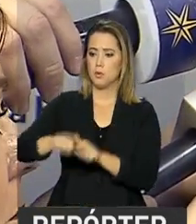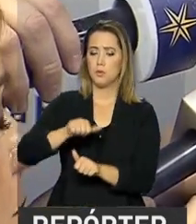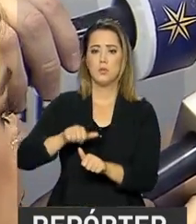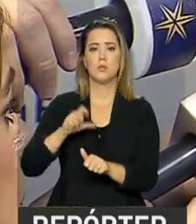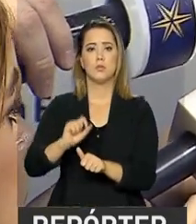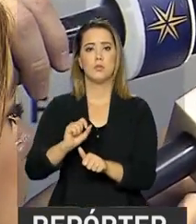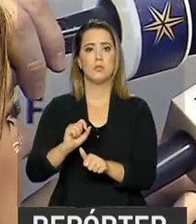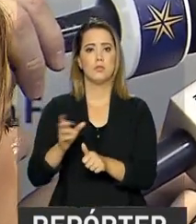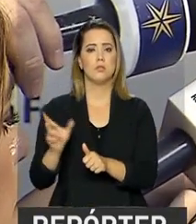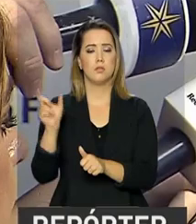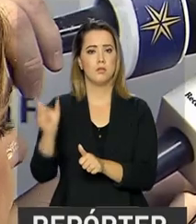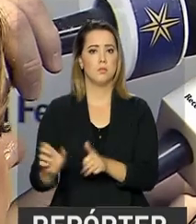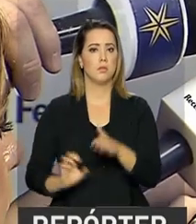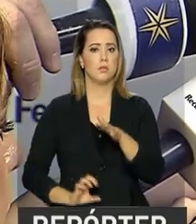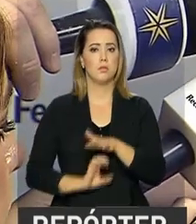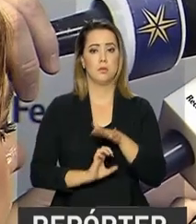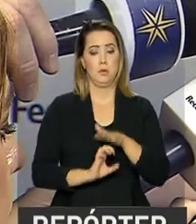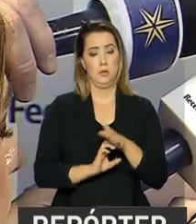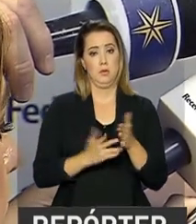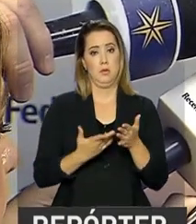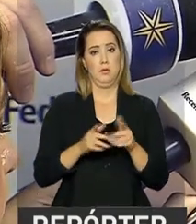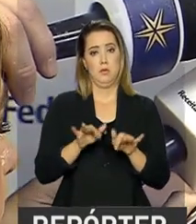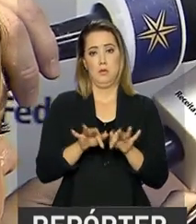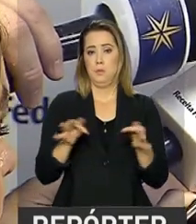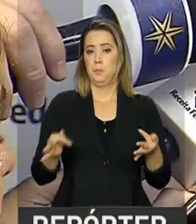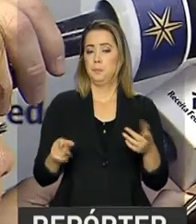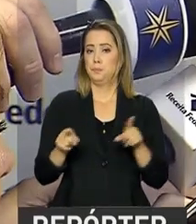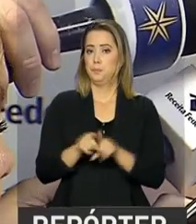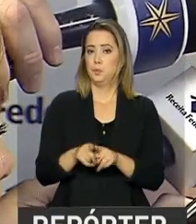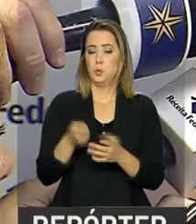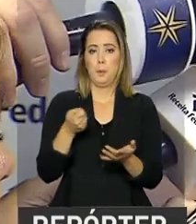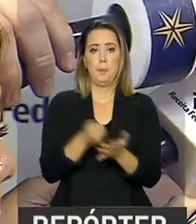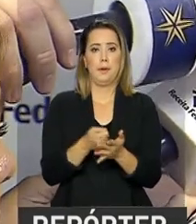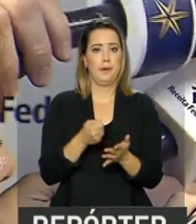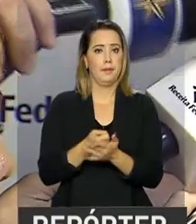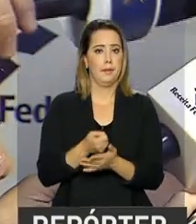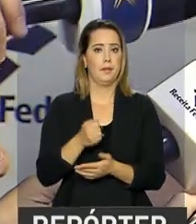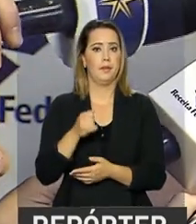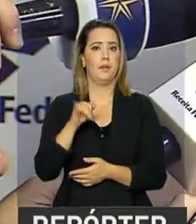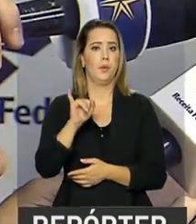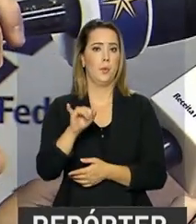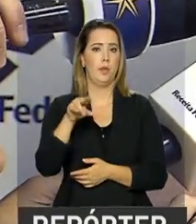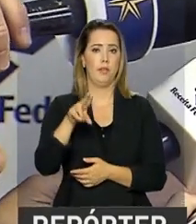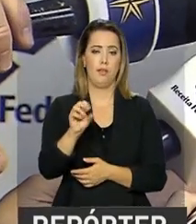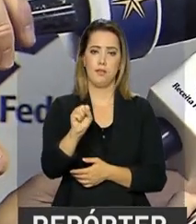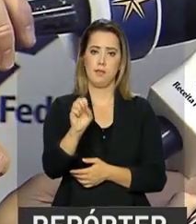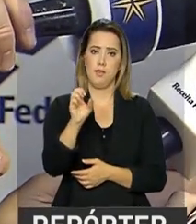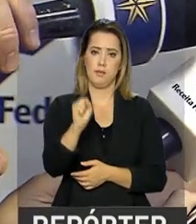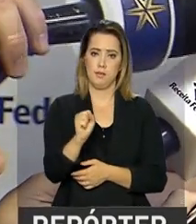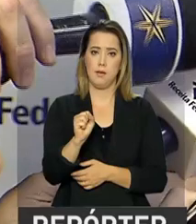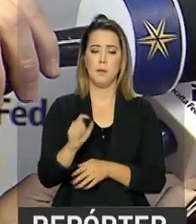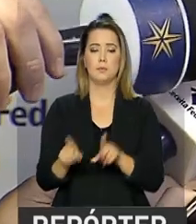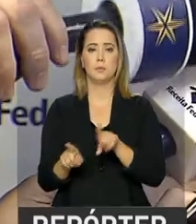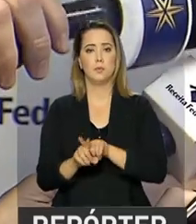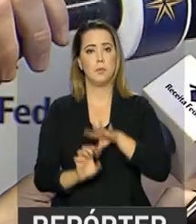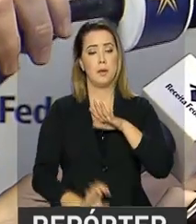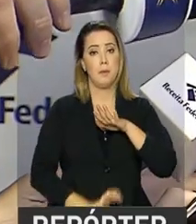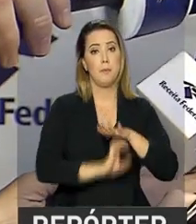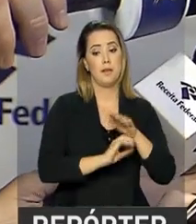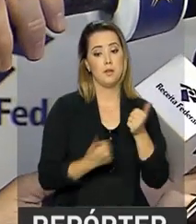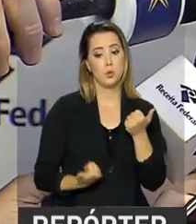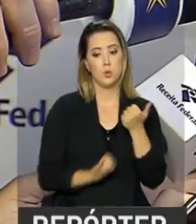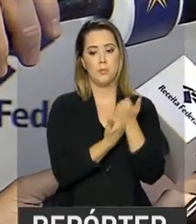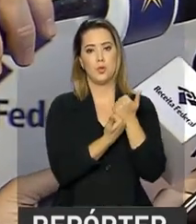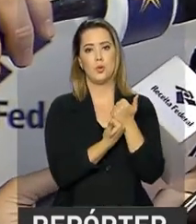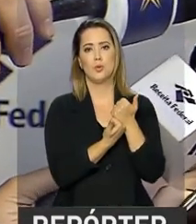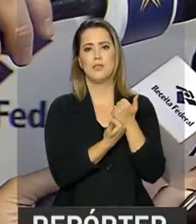pelo simples para não ter que pagar a contribuição eh previdenciária patronal aquelas empresas que atuam com substituição da folha